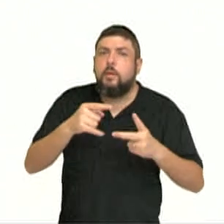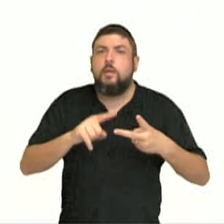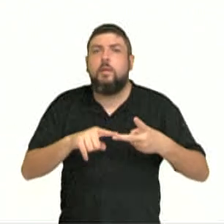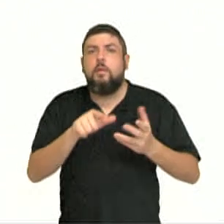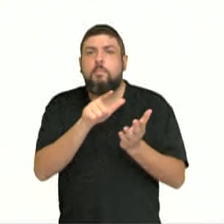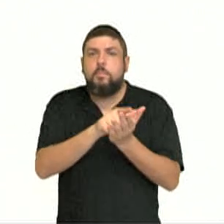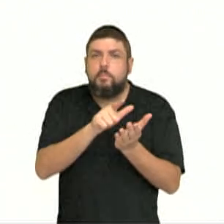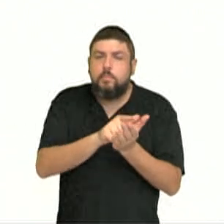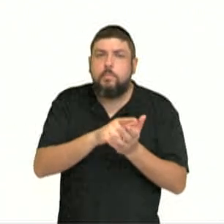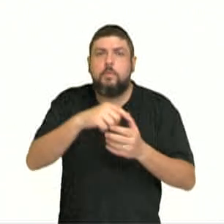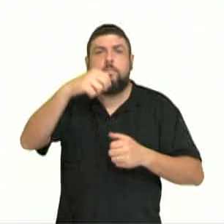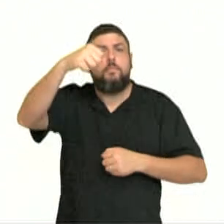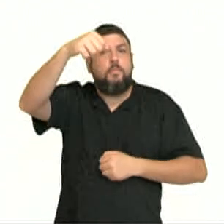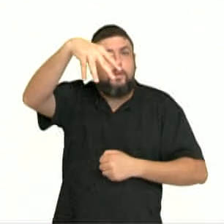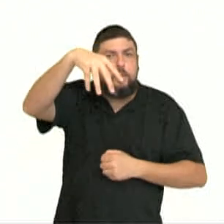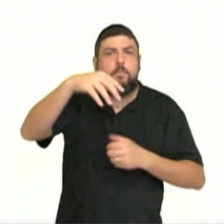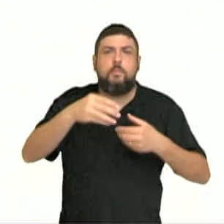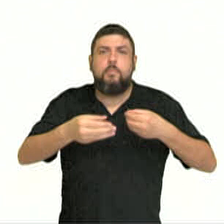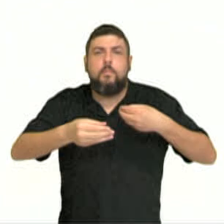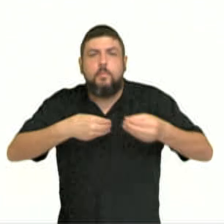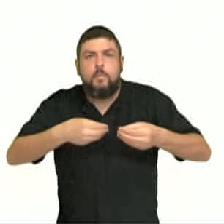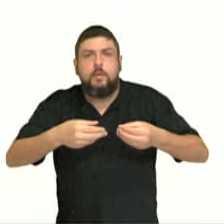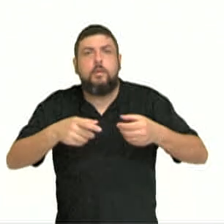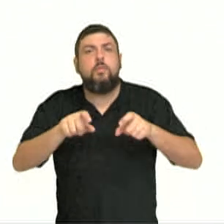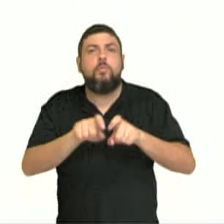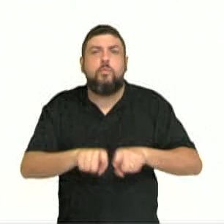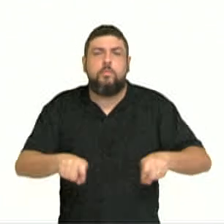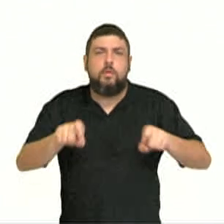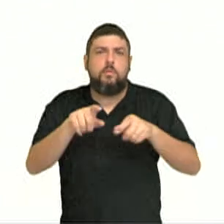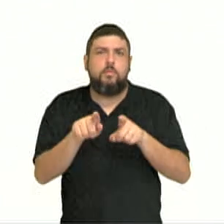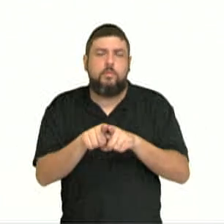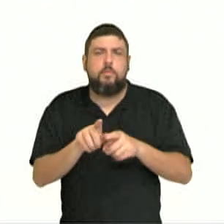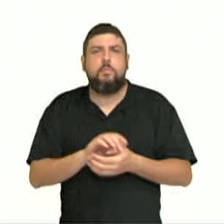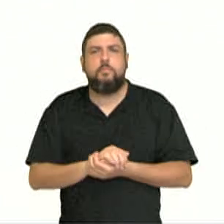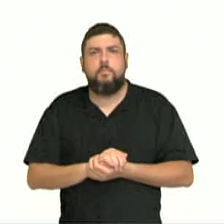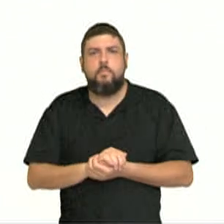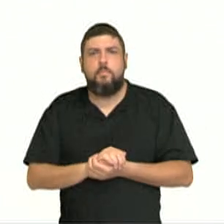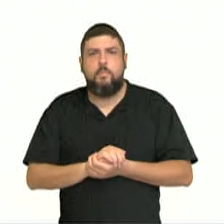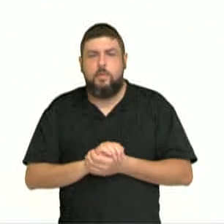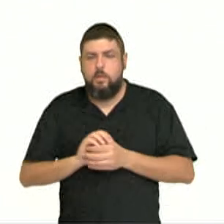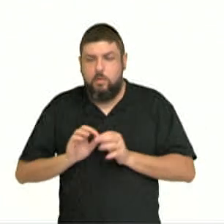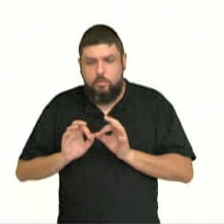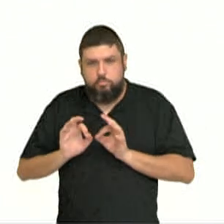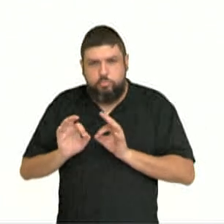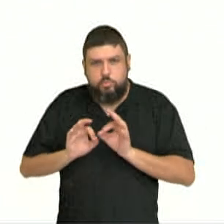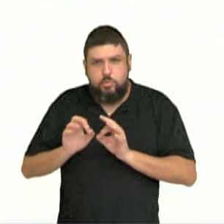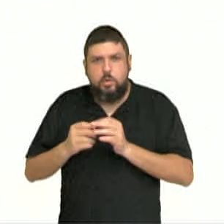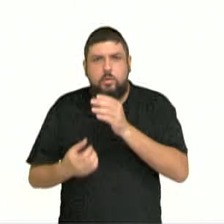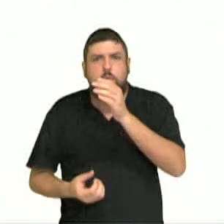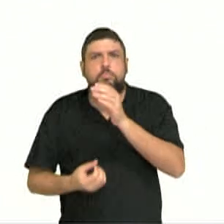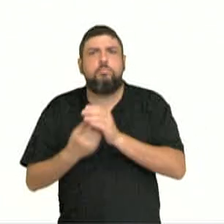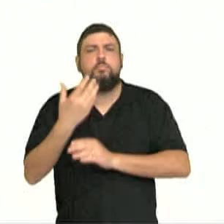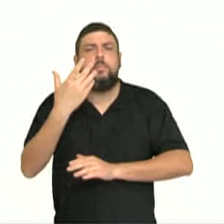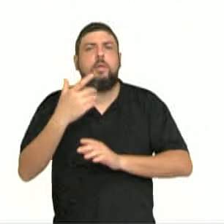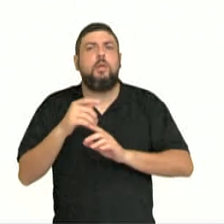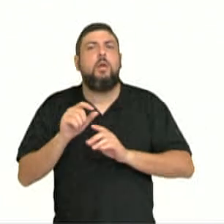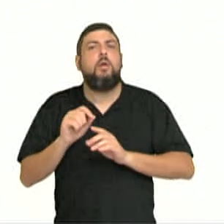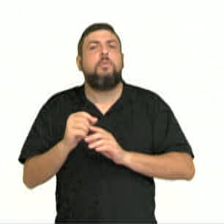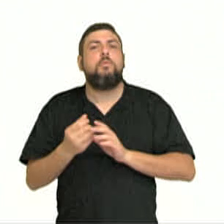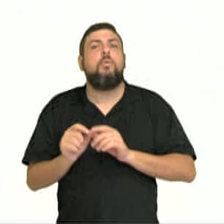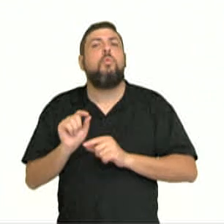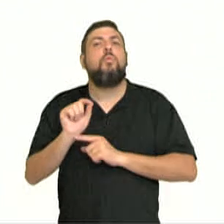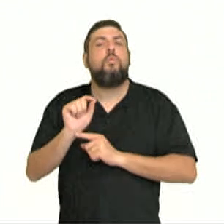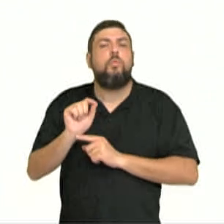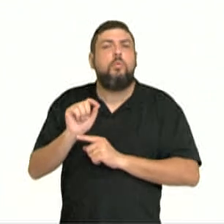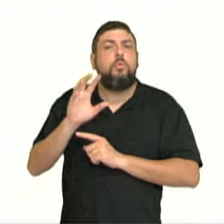lâmpadas, plásticos e computadores. O projeto foi lançado oficialmente no mês passado.